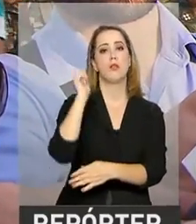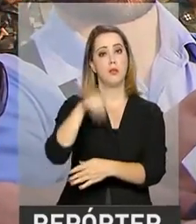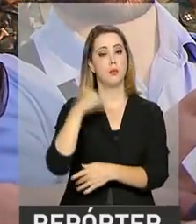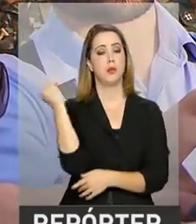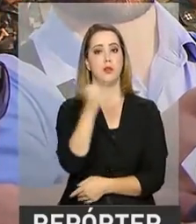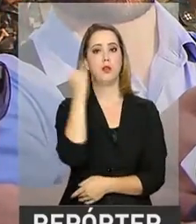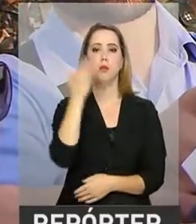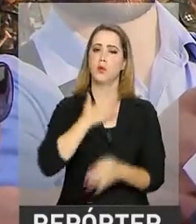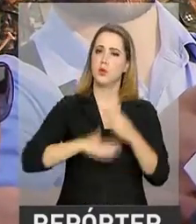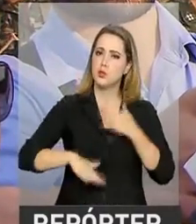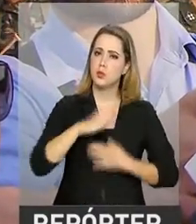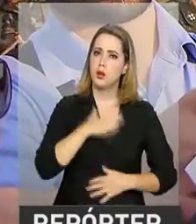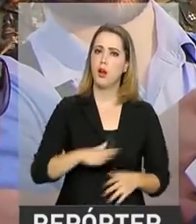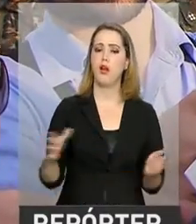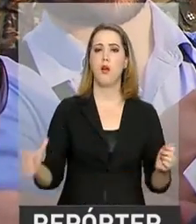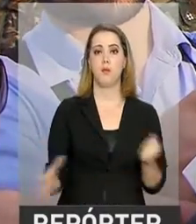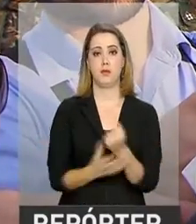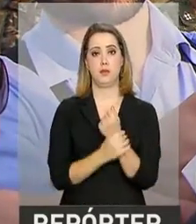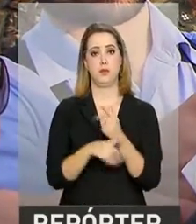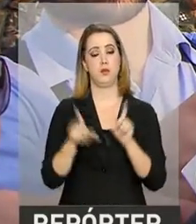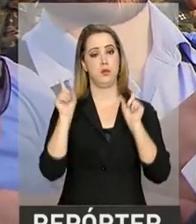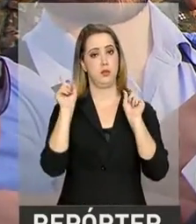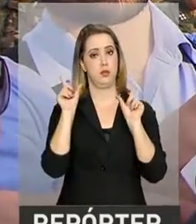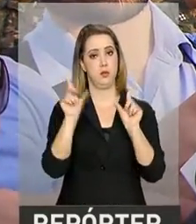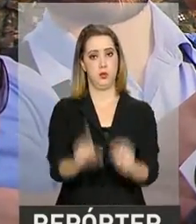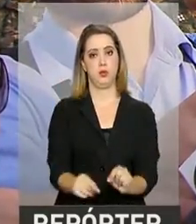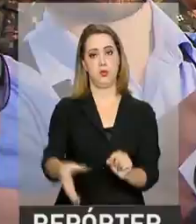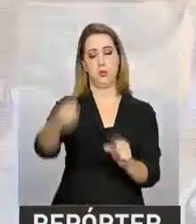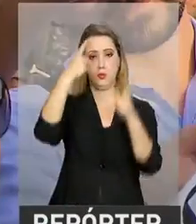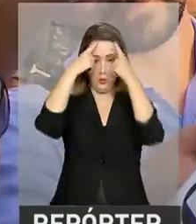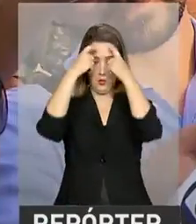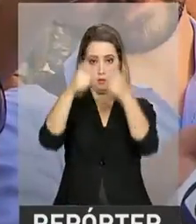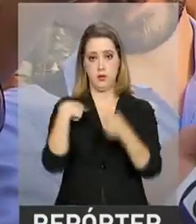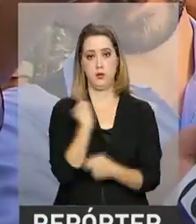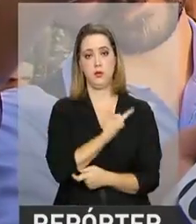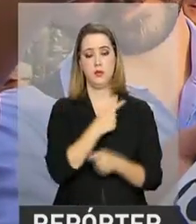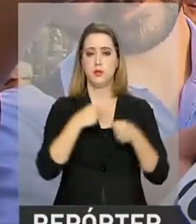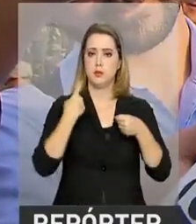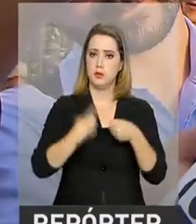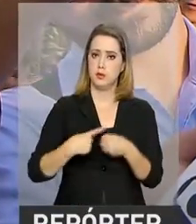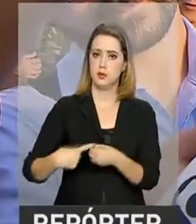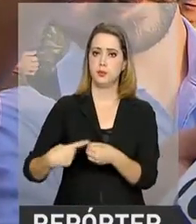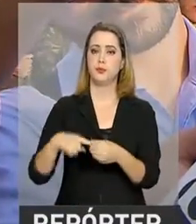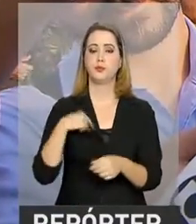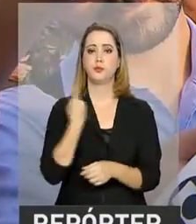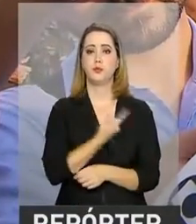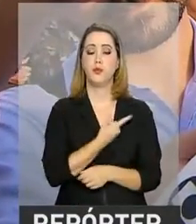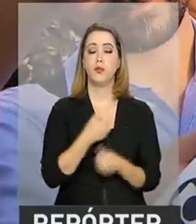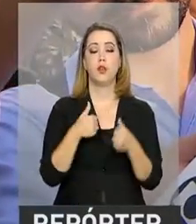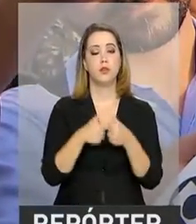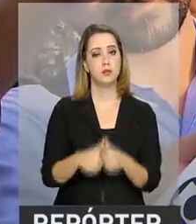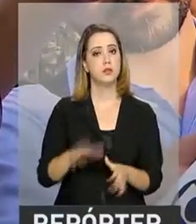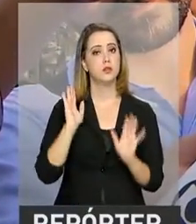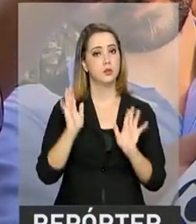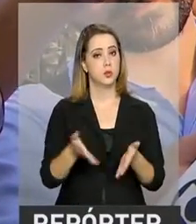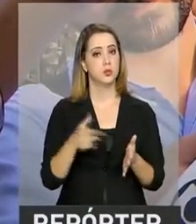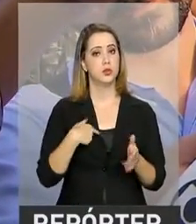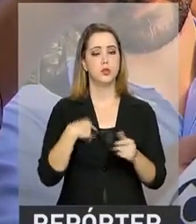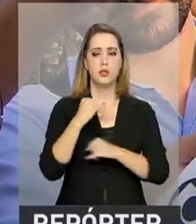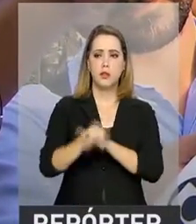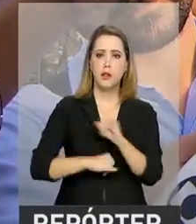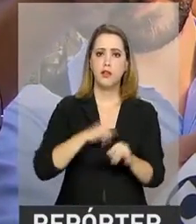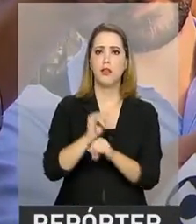a tranquilidade e a redução da violência nas nossas cidades. Nós estamos desenvolvendo o SISFRON, Sistema Integrado